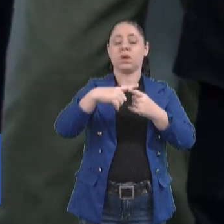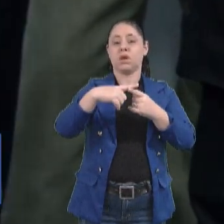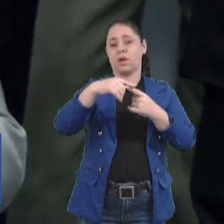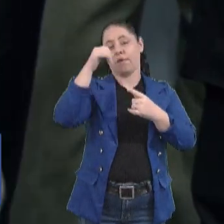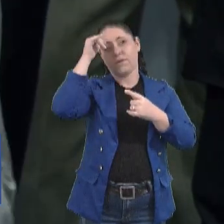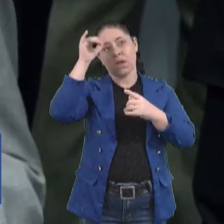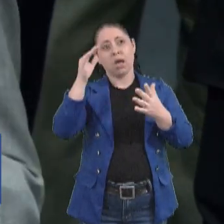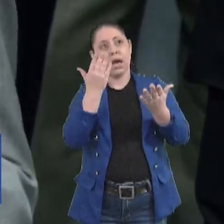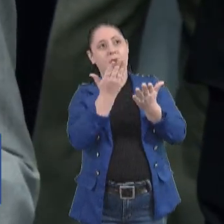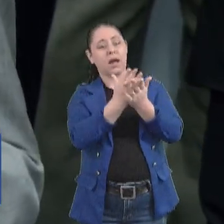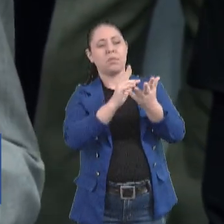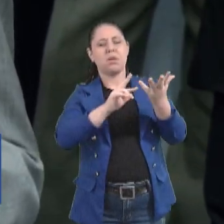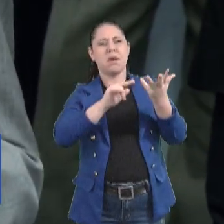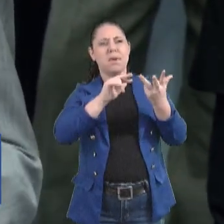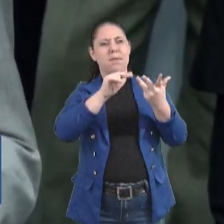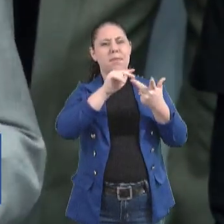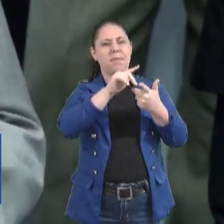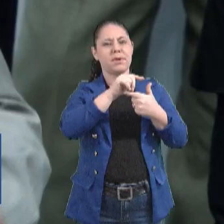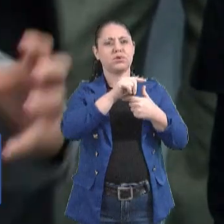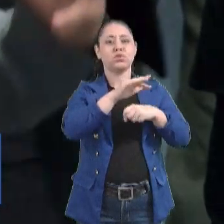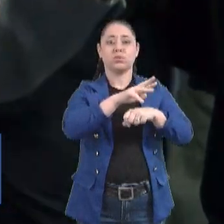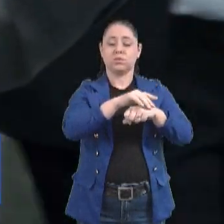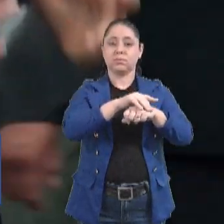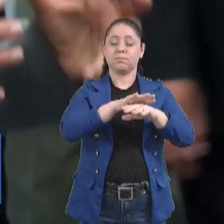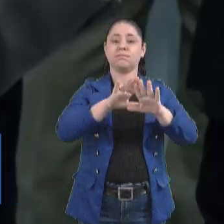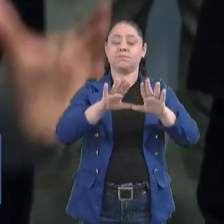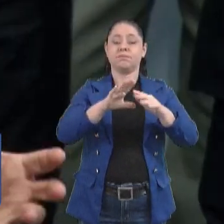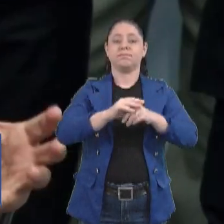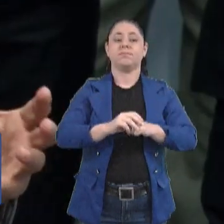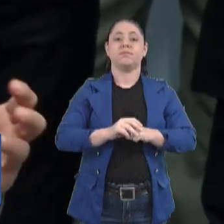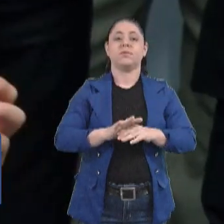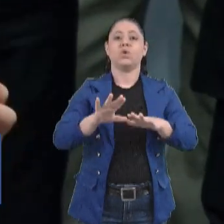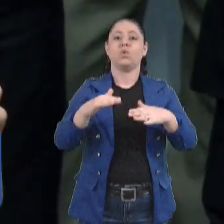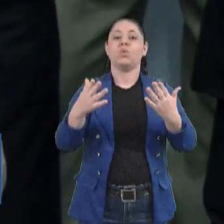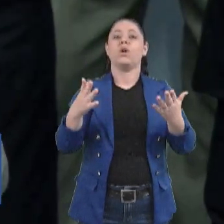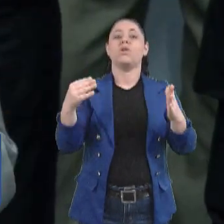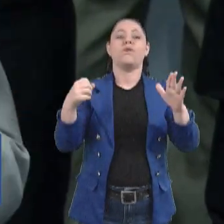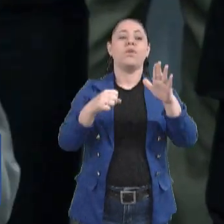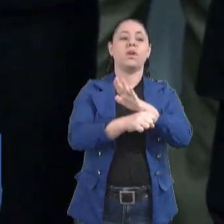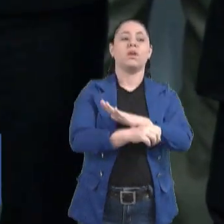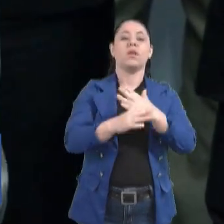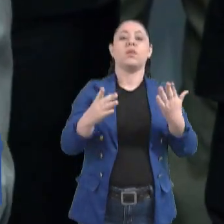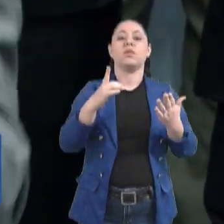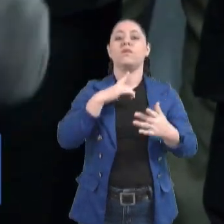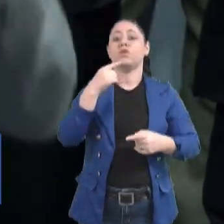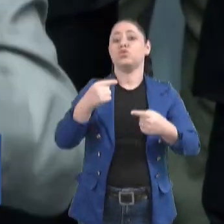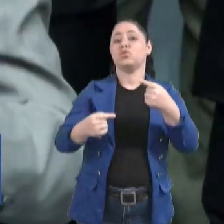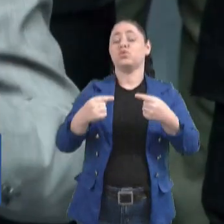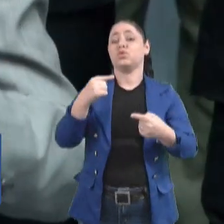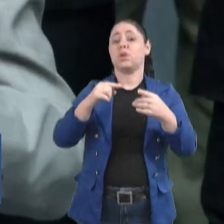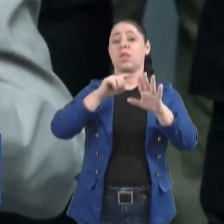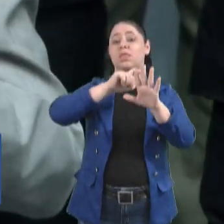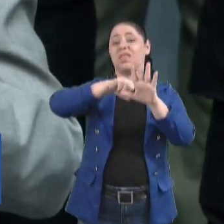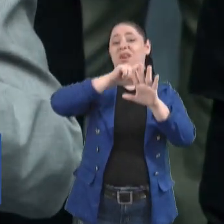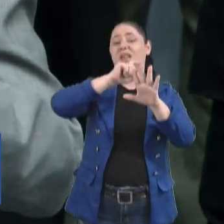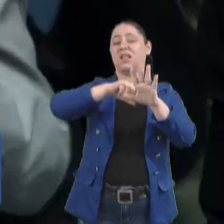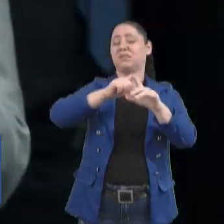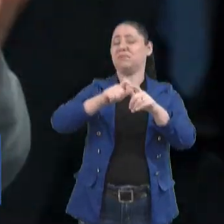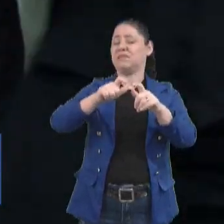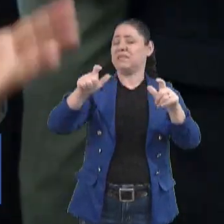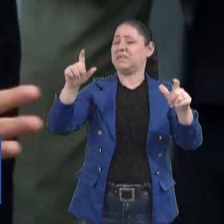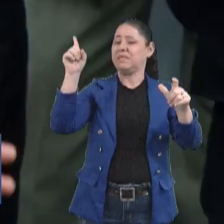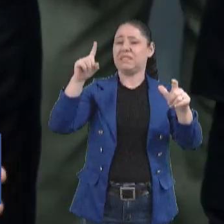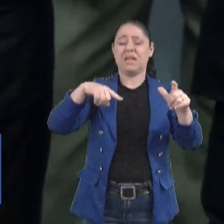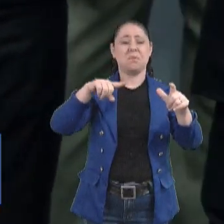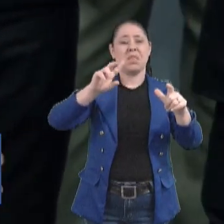combate inúmeras doenças. Então, quando isso foi colocado, teve uma discussão ideológica muito grande, mas não